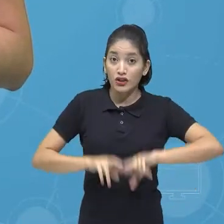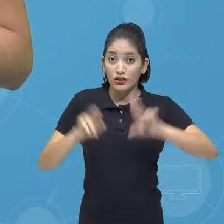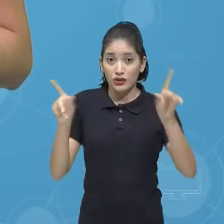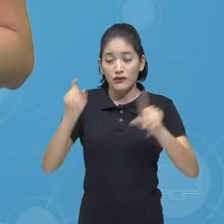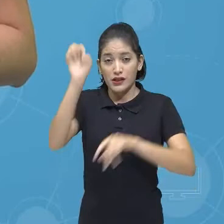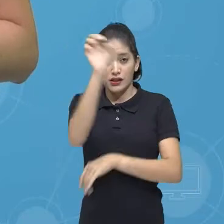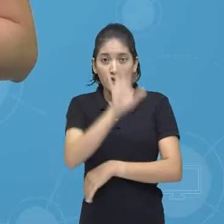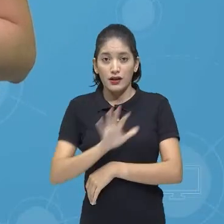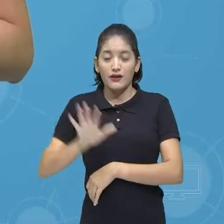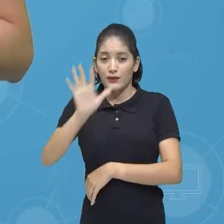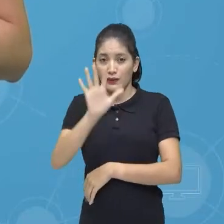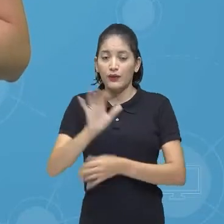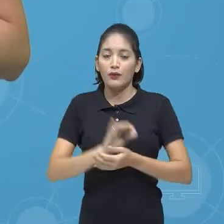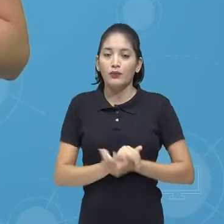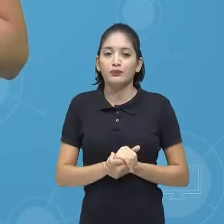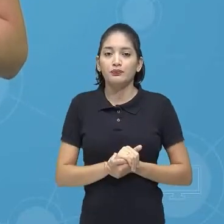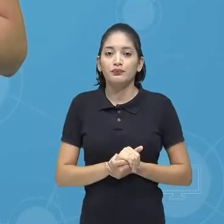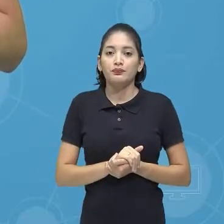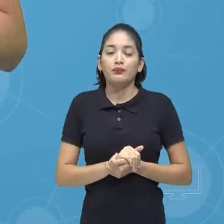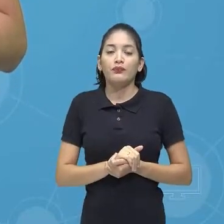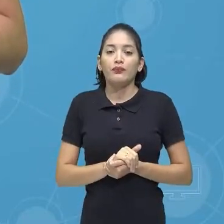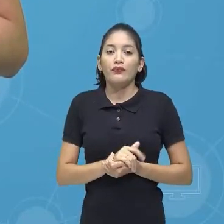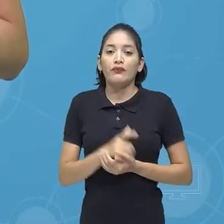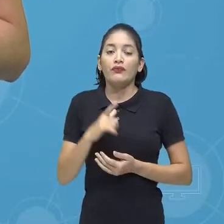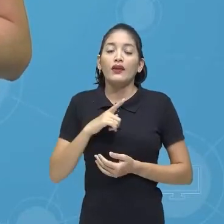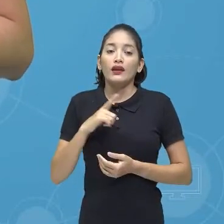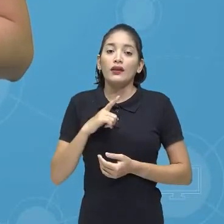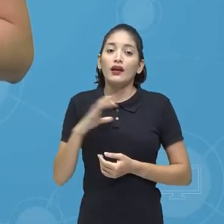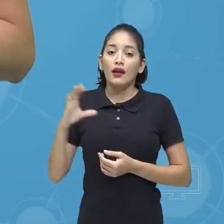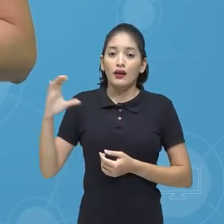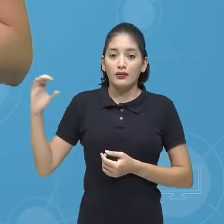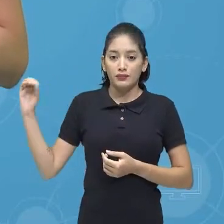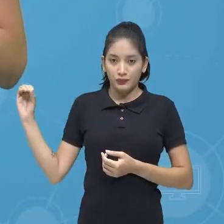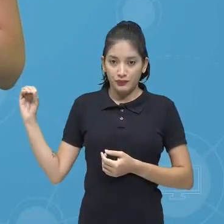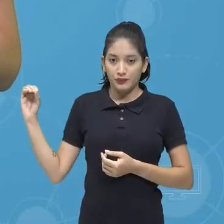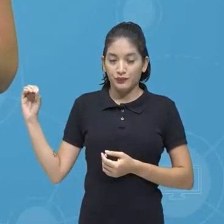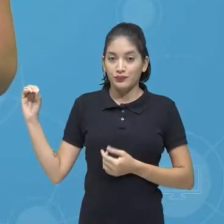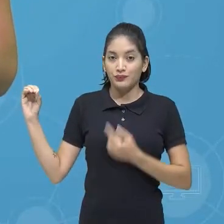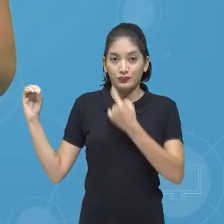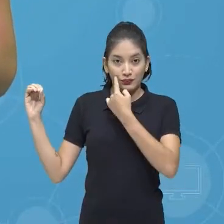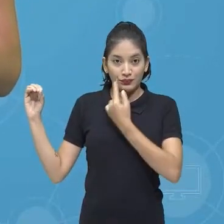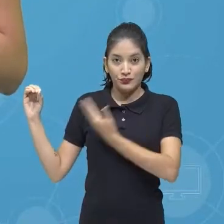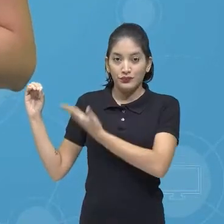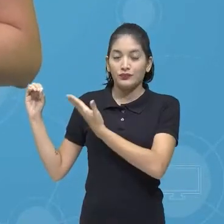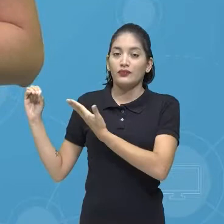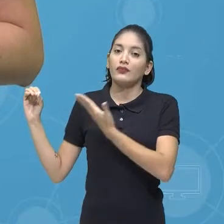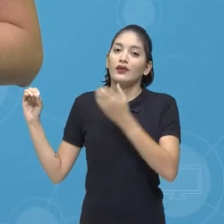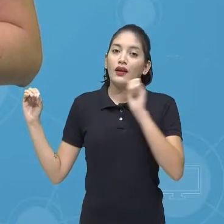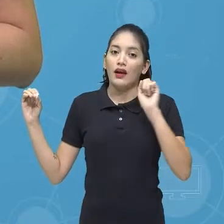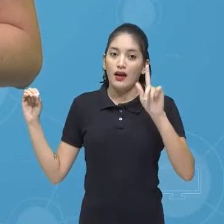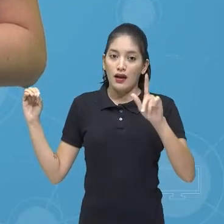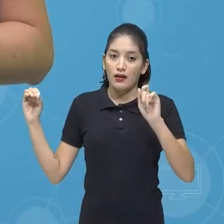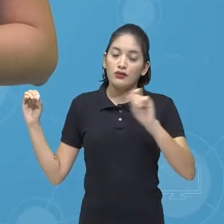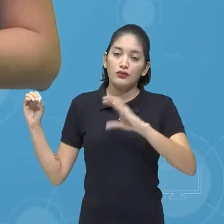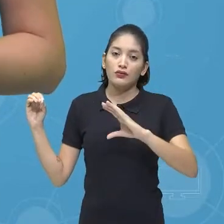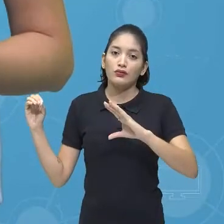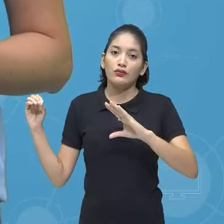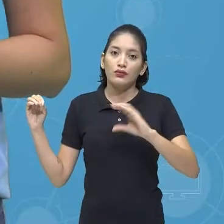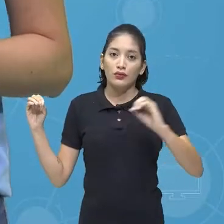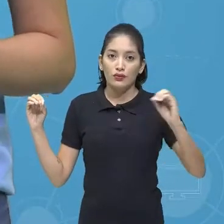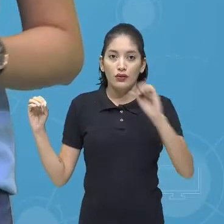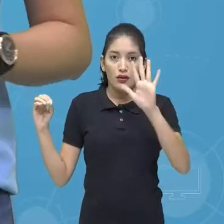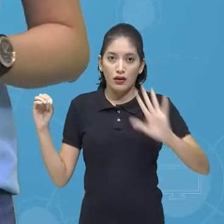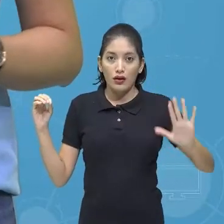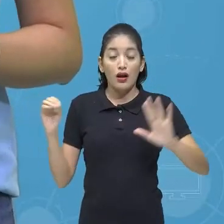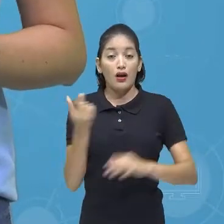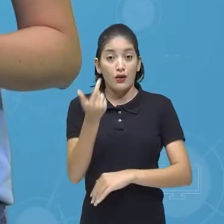continente europeu, né, na parte da Europa Ocidental, que está aqui de azul, e a Europa Oriental, já aí do